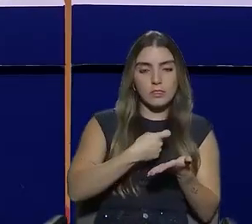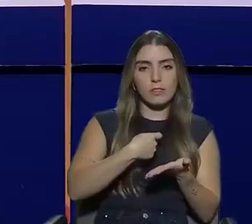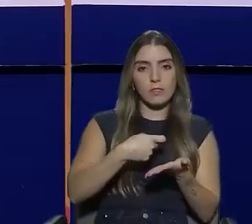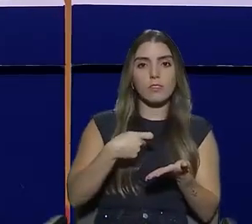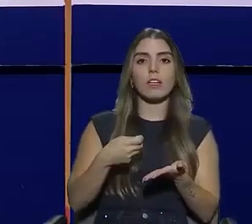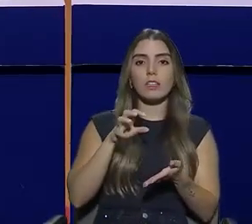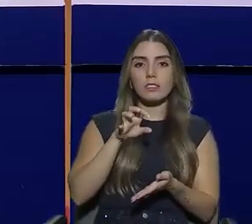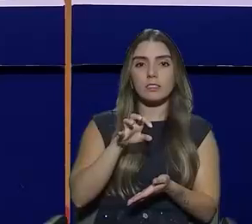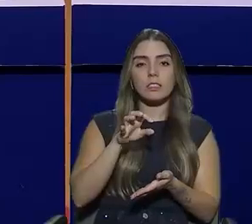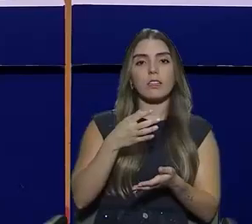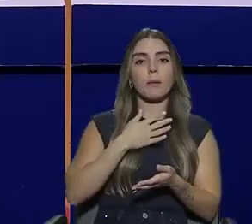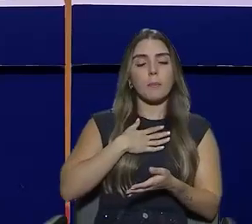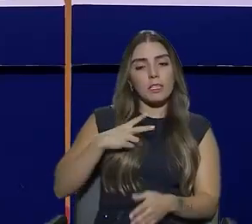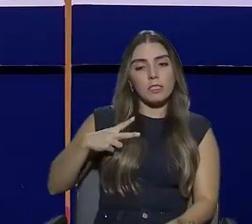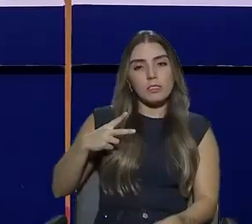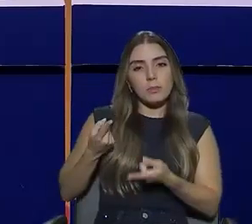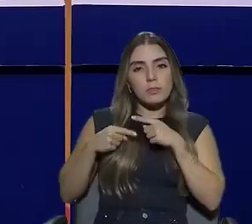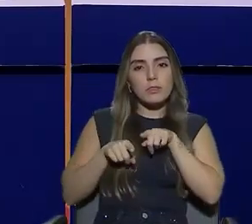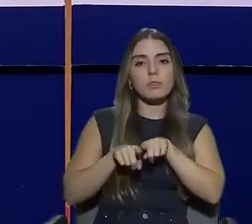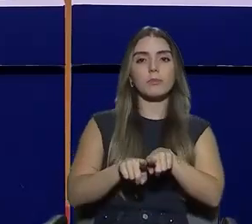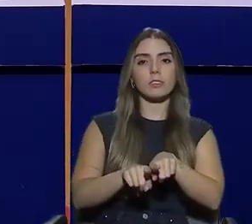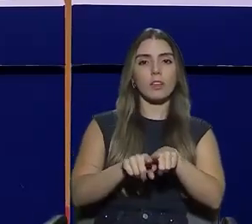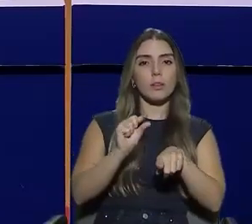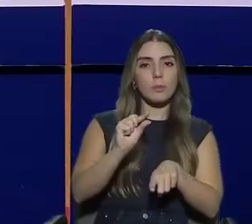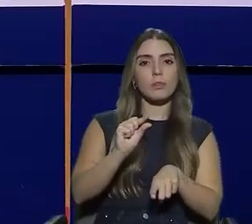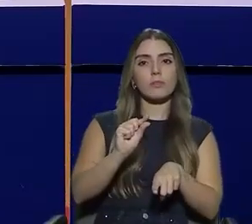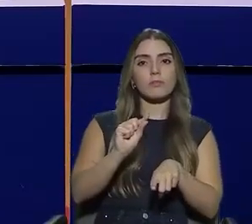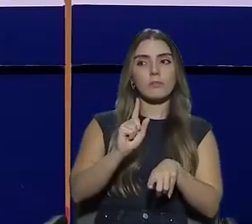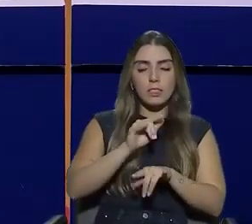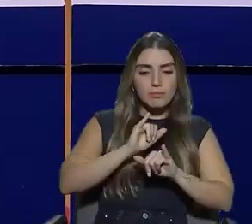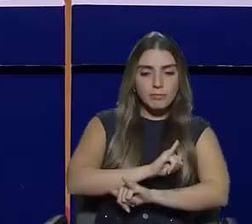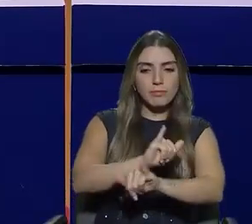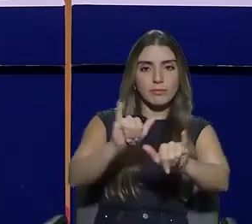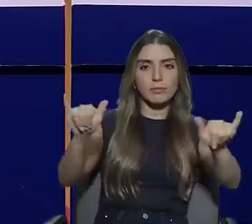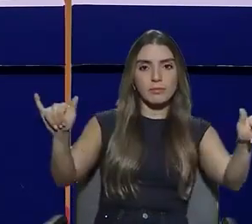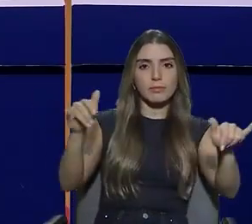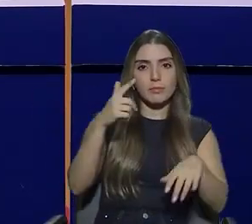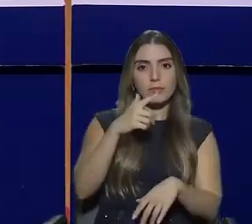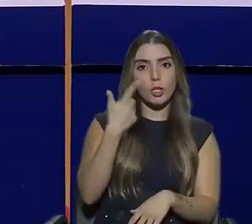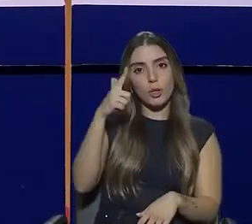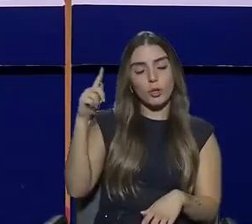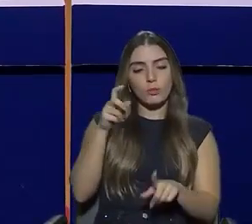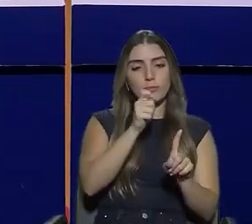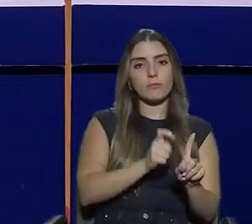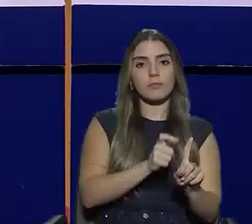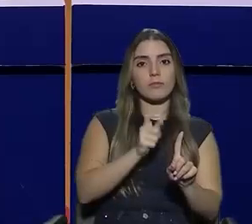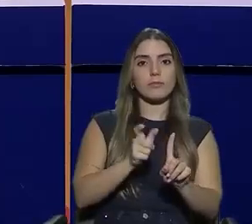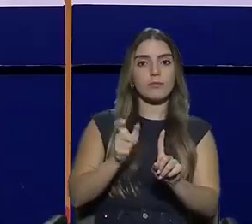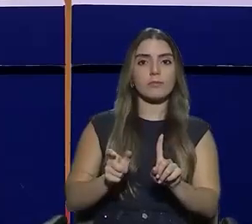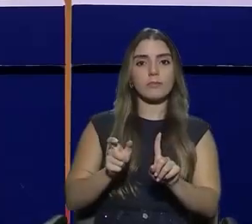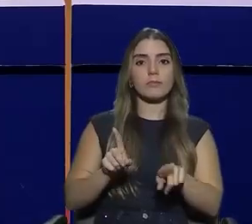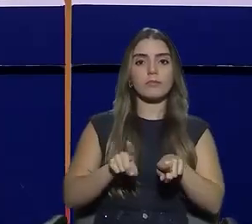emprestar um tanto da minha intimidade para que ela seja partilhada nos outros personagens, nas